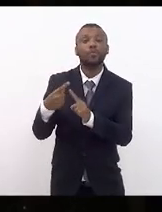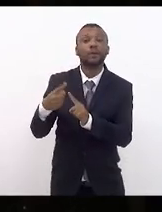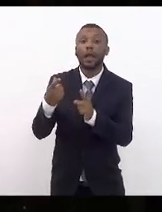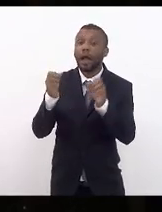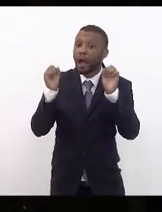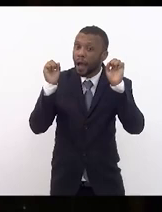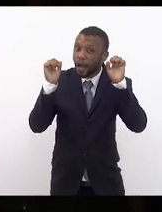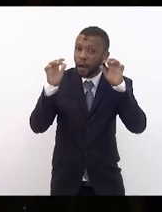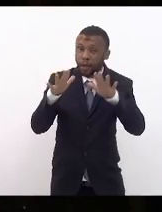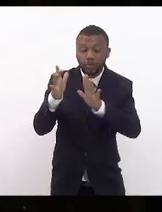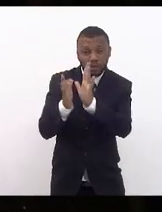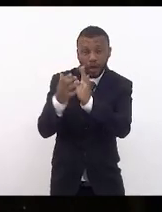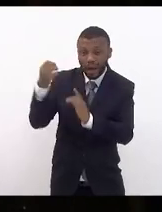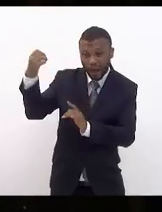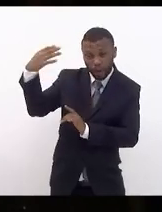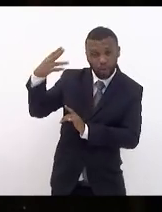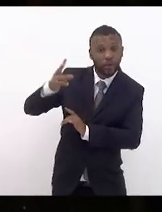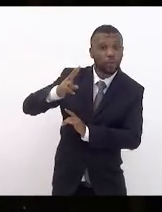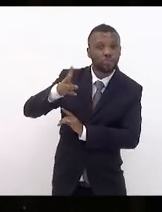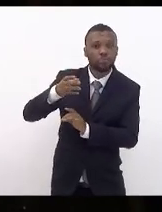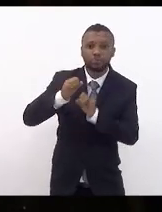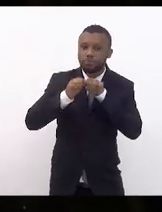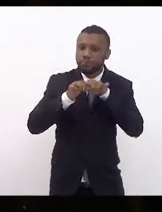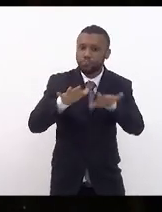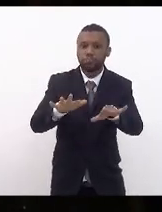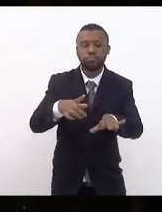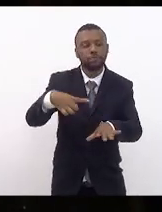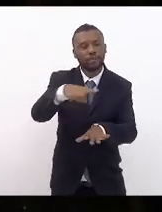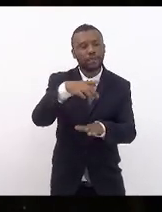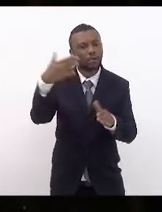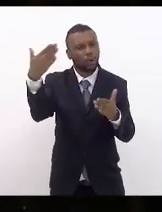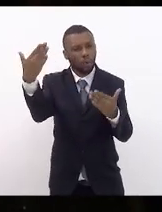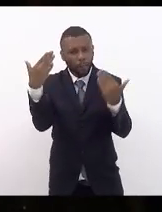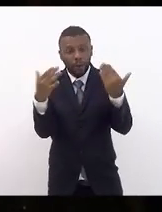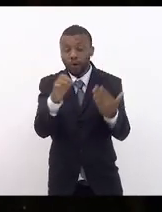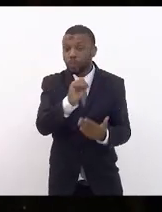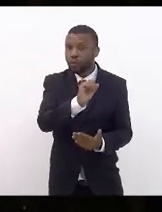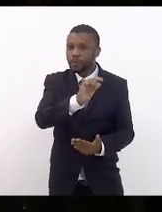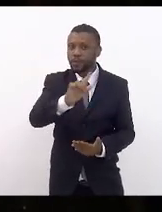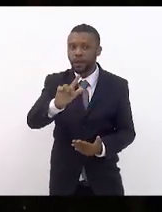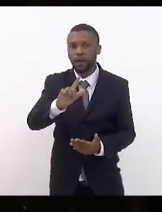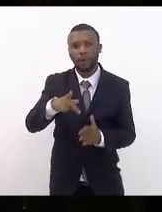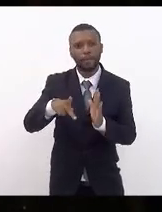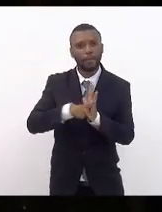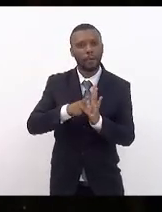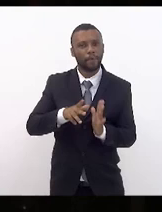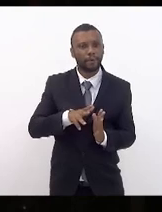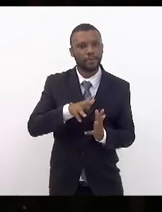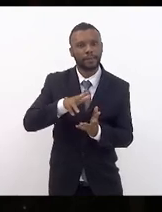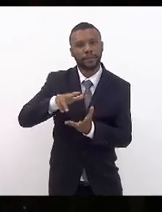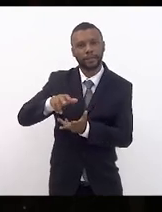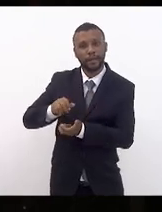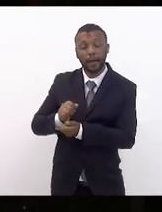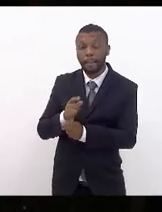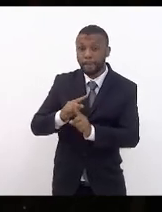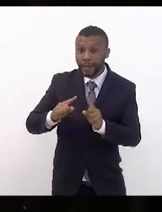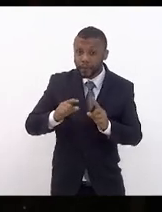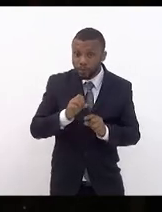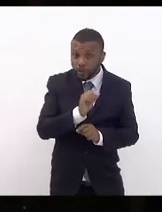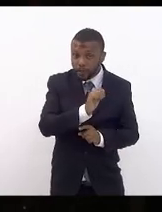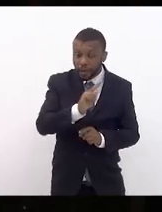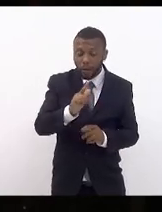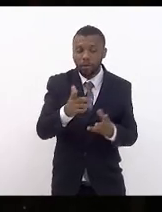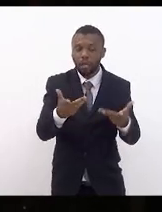brilhar. Jesus disse: vós sois o sal da terra, mas se o sal perder